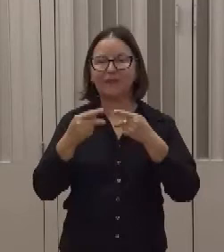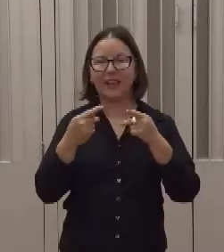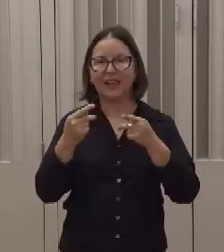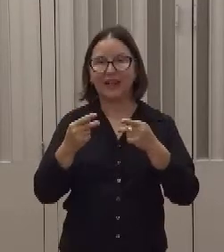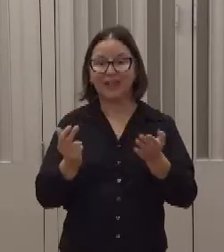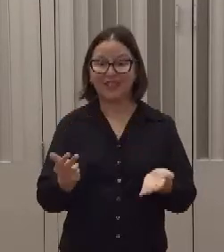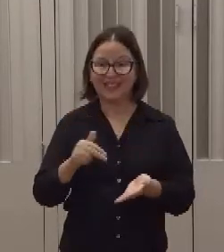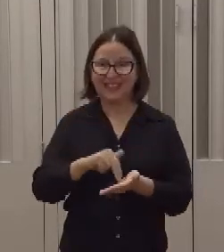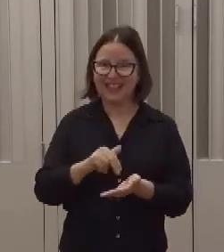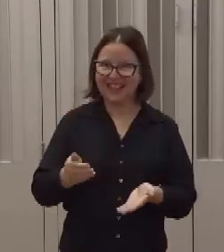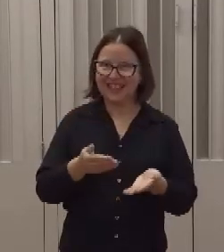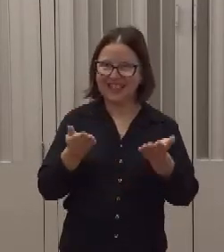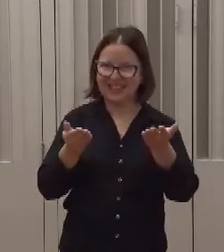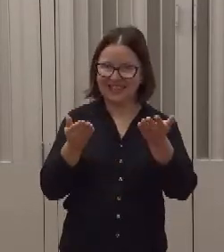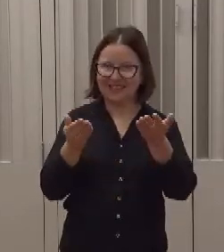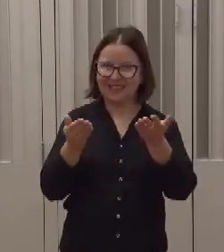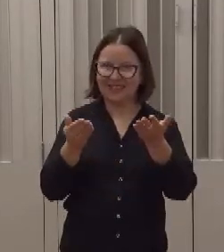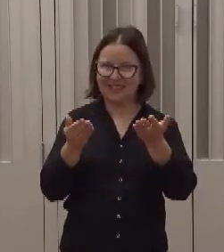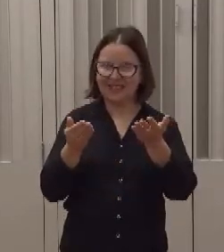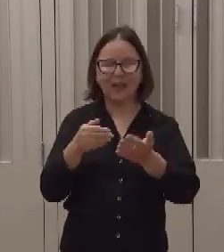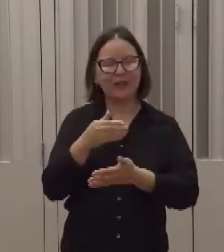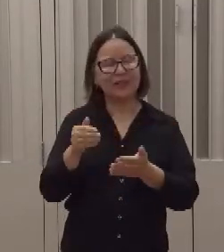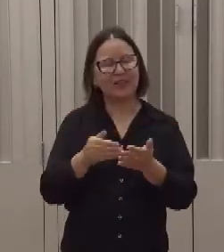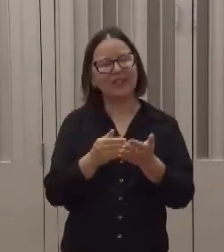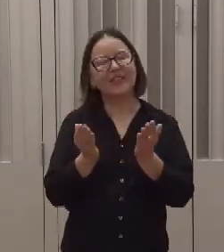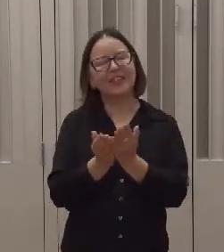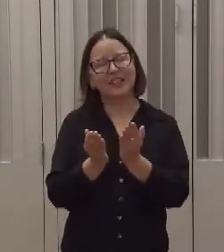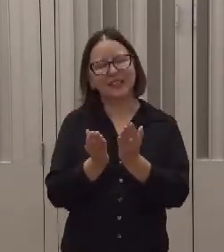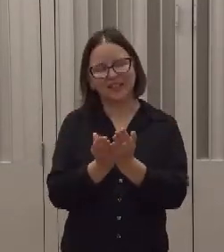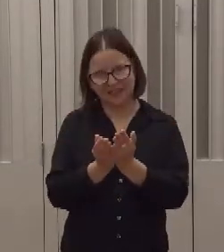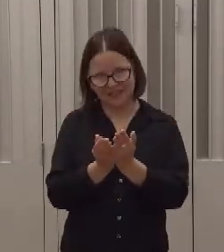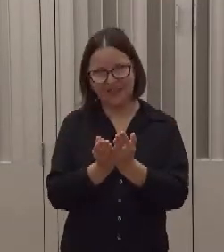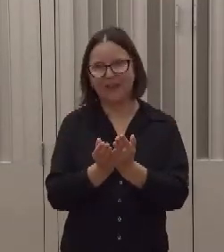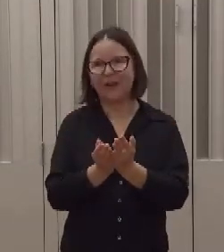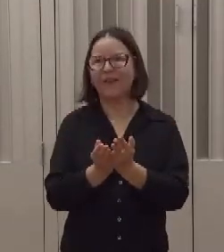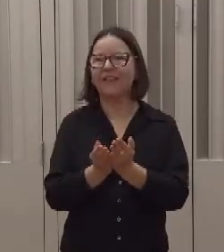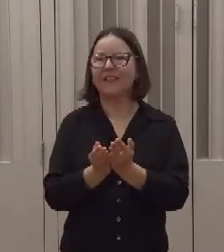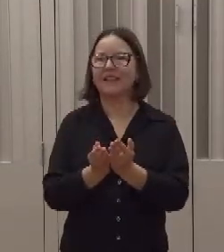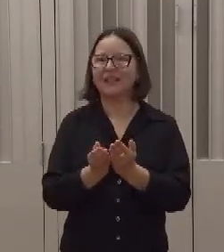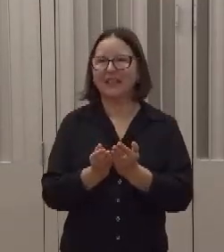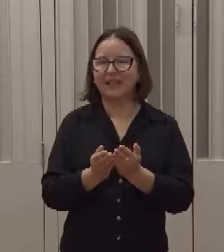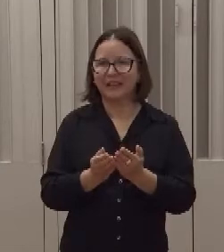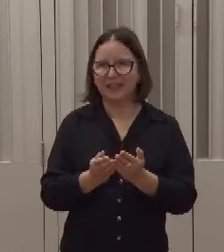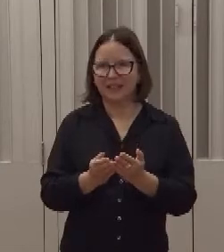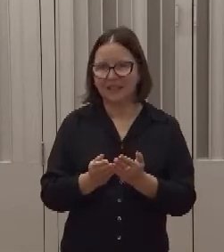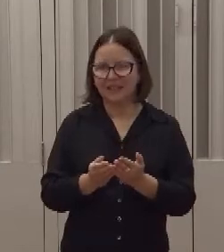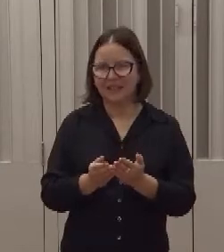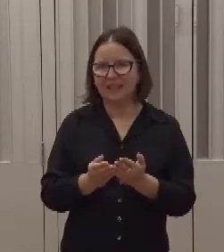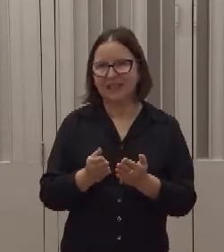declara Jesus como ressurreto, como os apóstolos declaravam, como os apóstolos testemunharam.